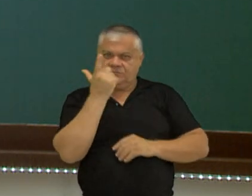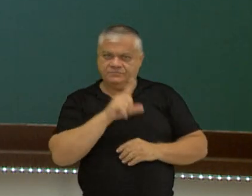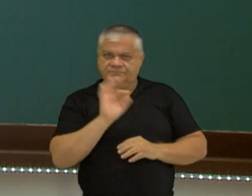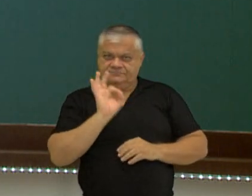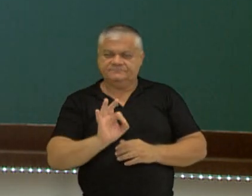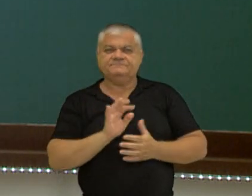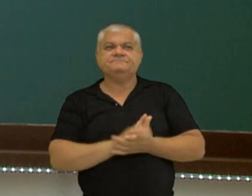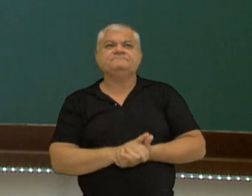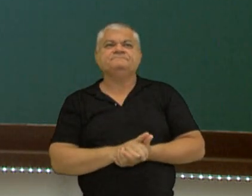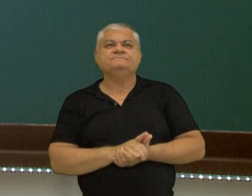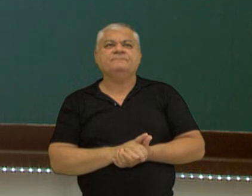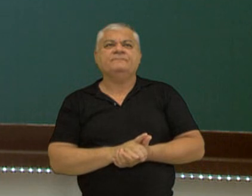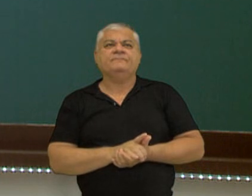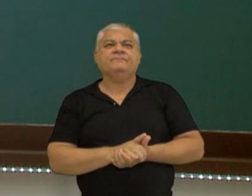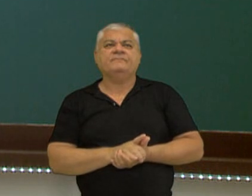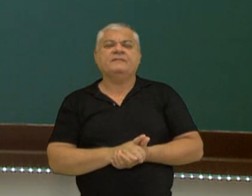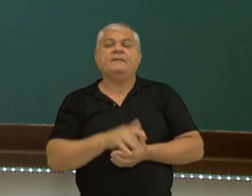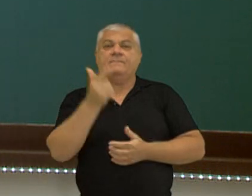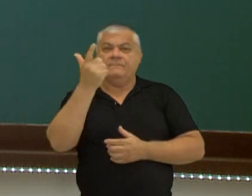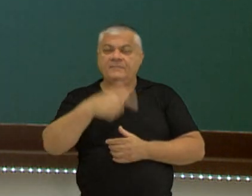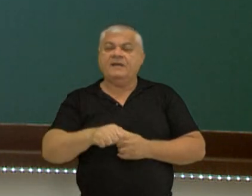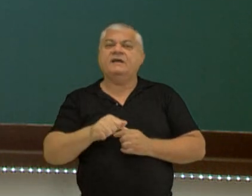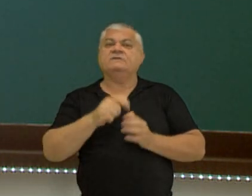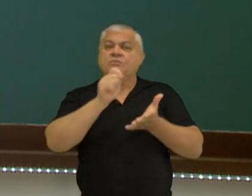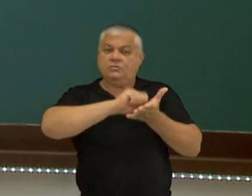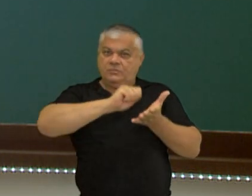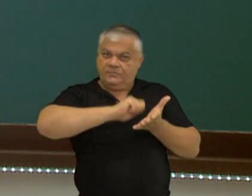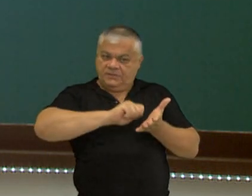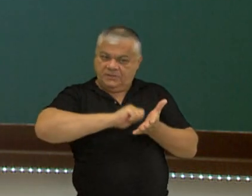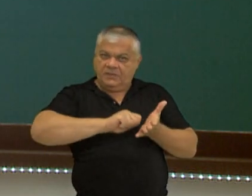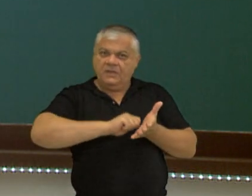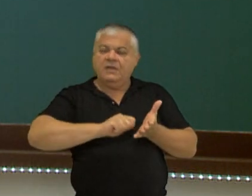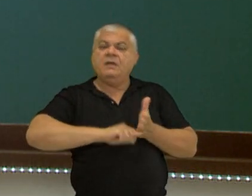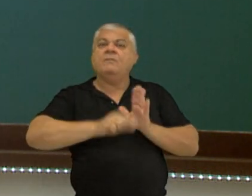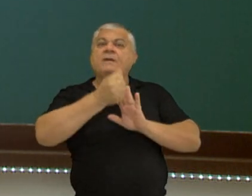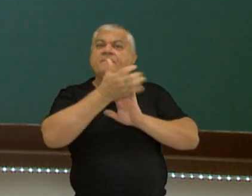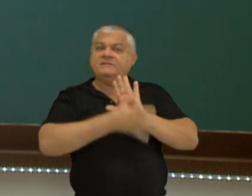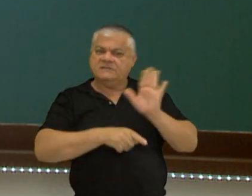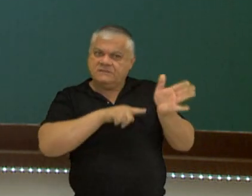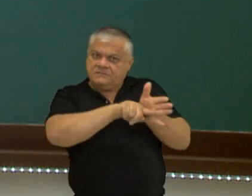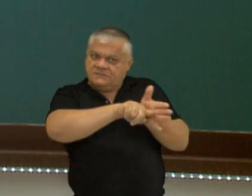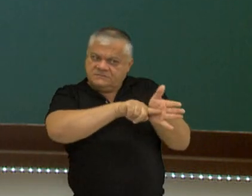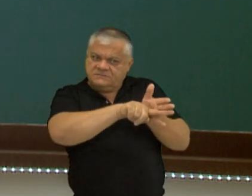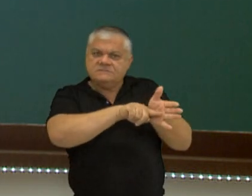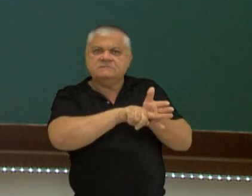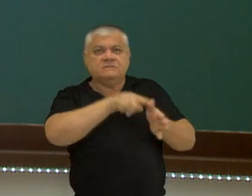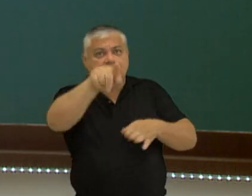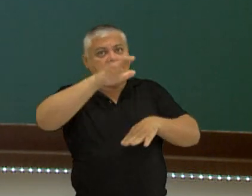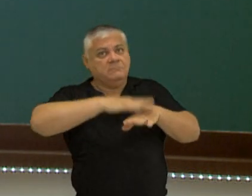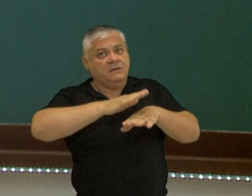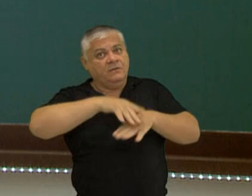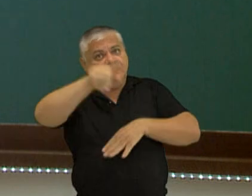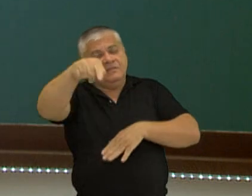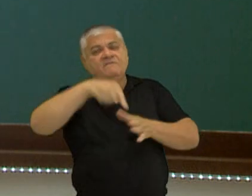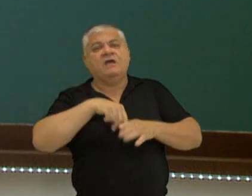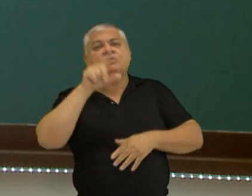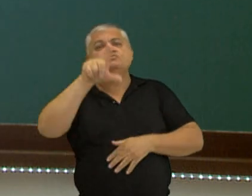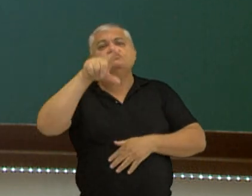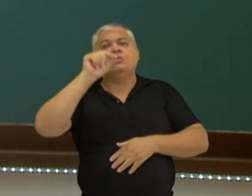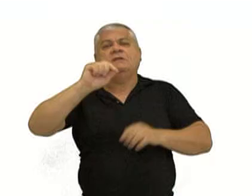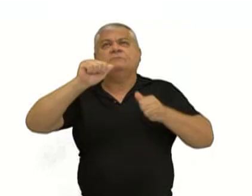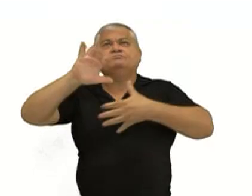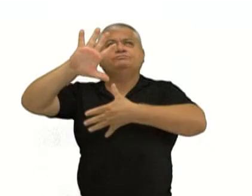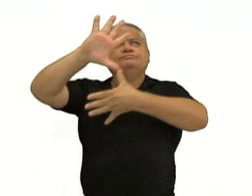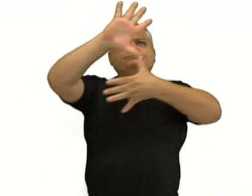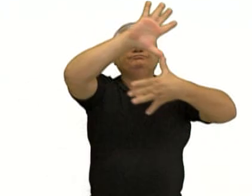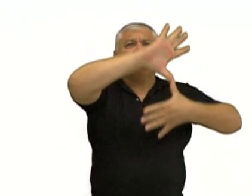acertaram. E aí a professora colocou aqui para vocês copiarem no caderno uma pesquisa, que vocês vão escolher um país de